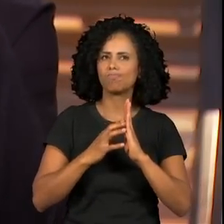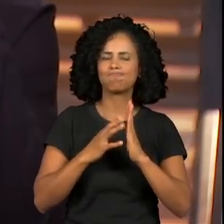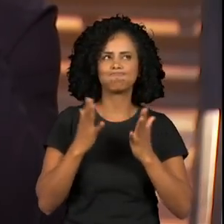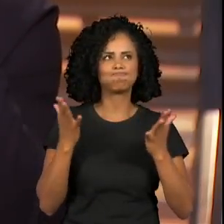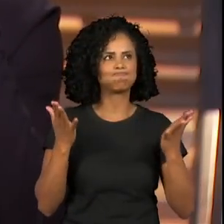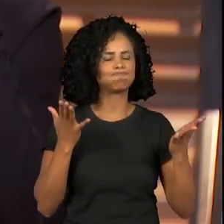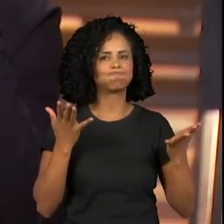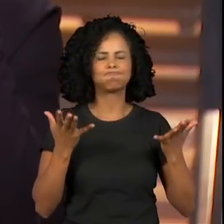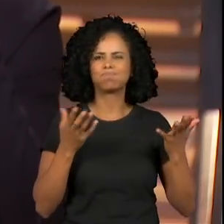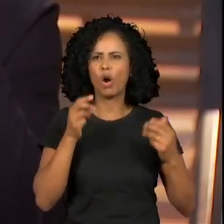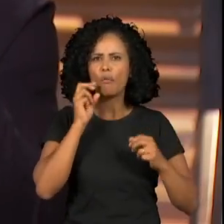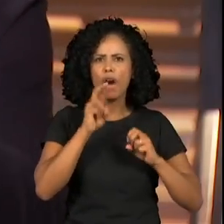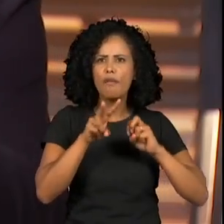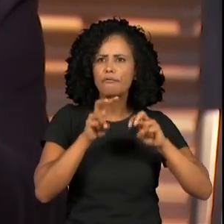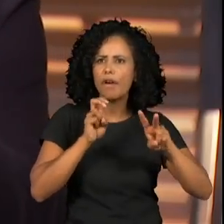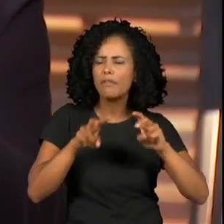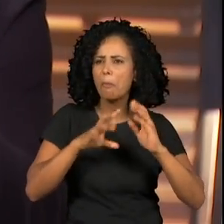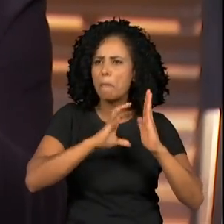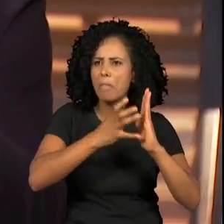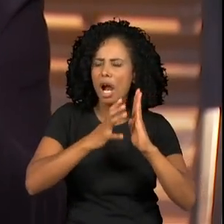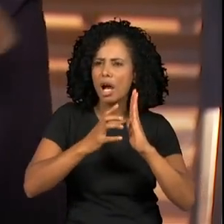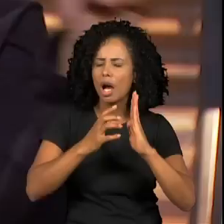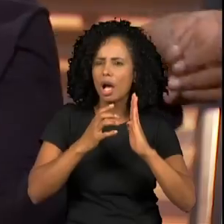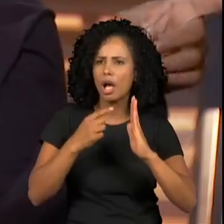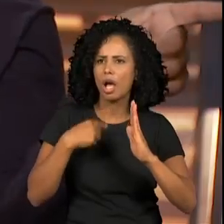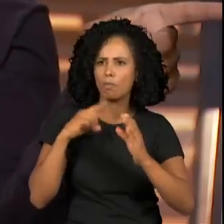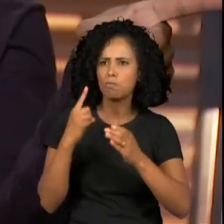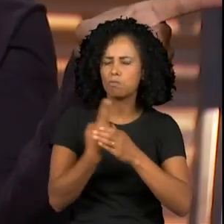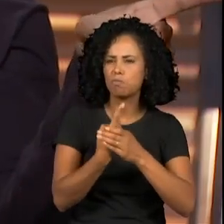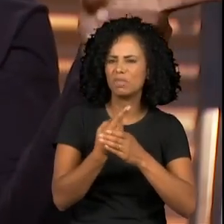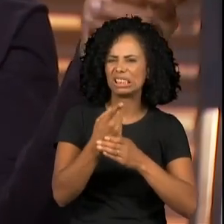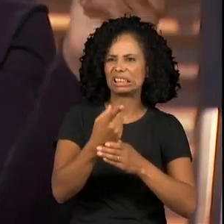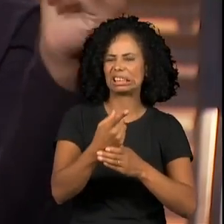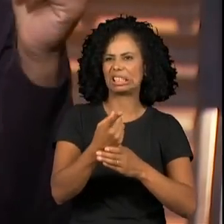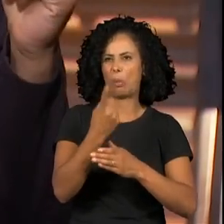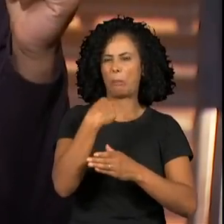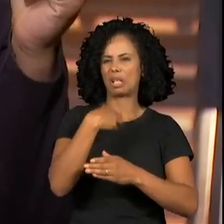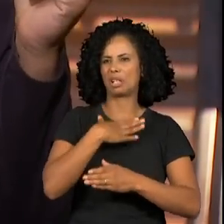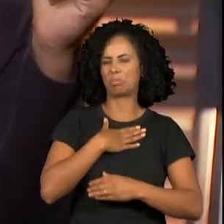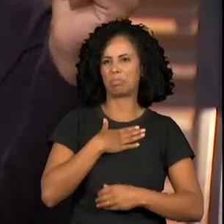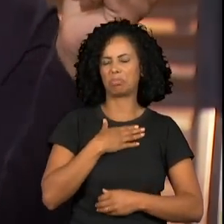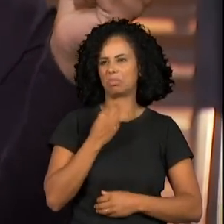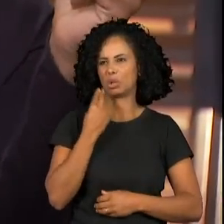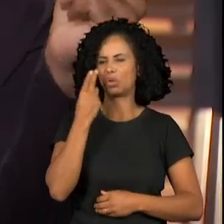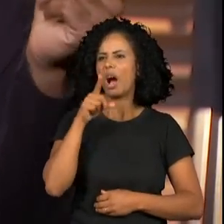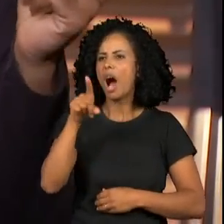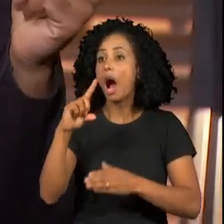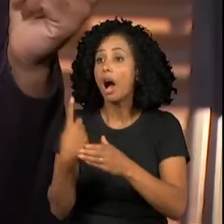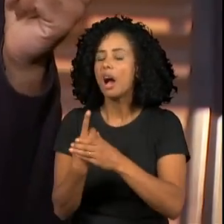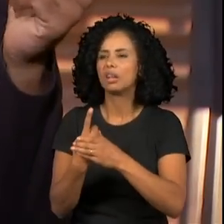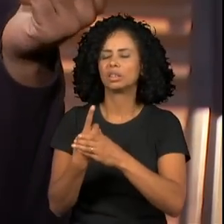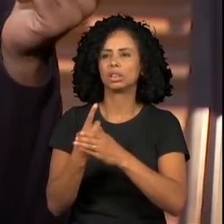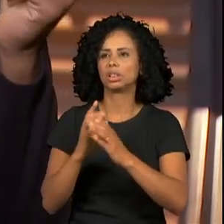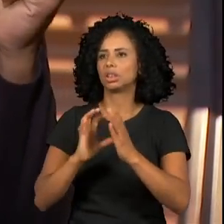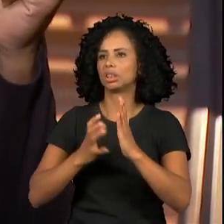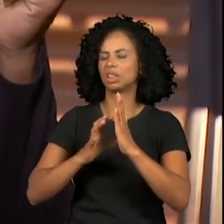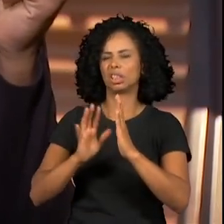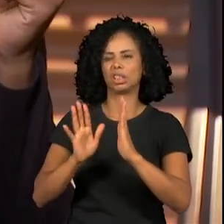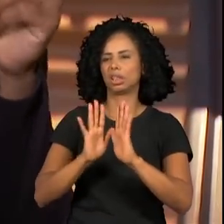os partidos. Aí, pô, se entrar nesse aqui, esse cara aqui vai ser meu cacique? Não dá. Você entrar nesse aqui, esse aqui que é o chefe, não